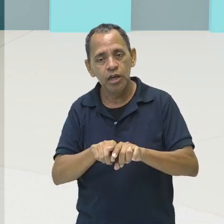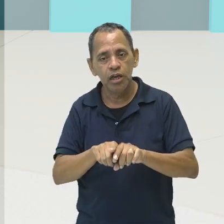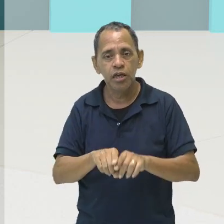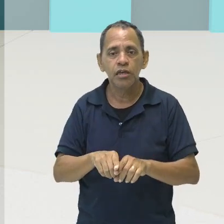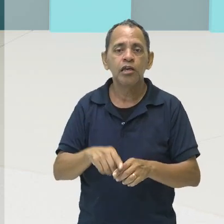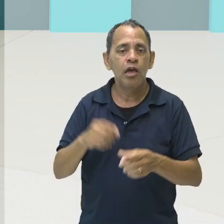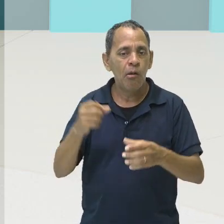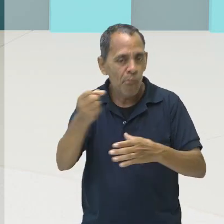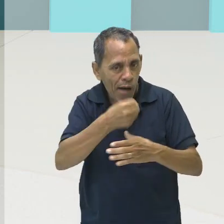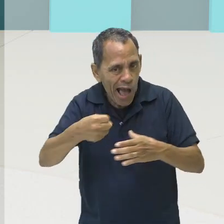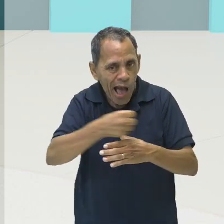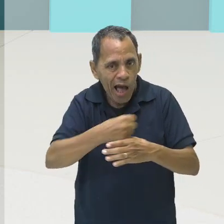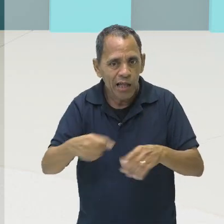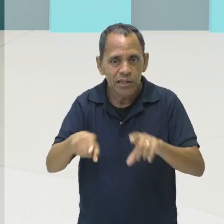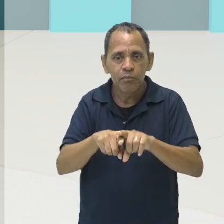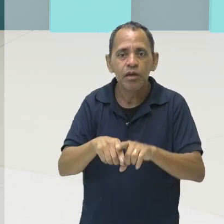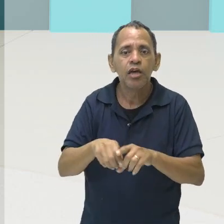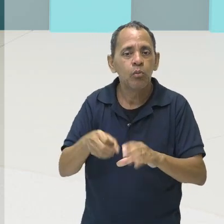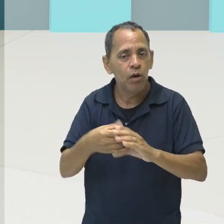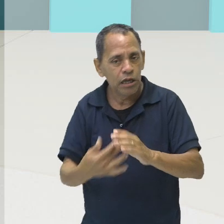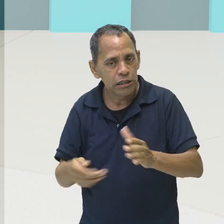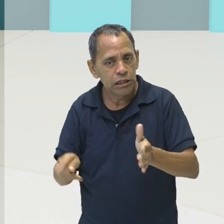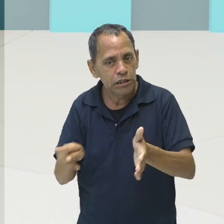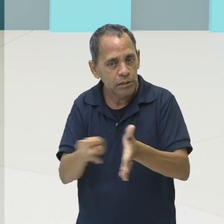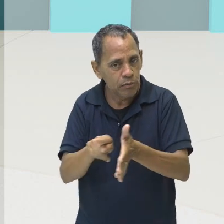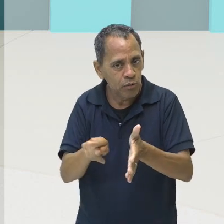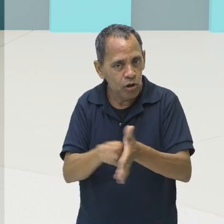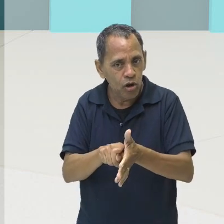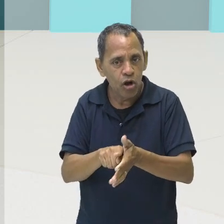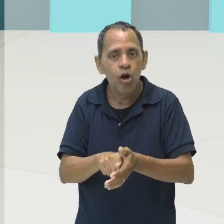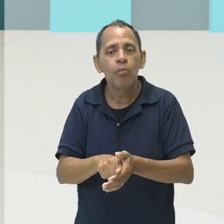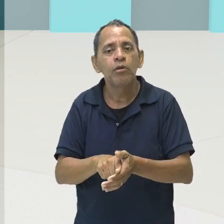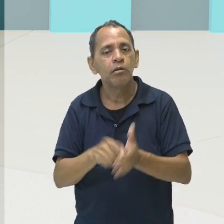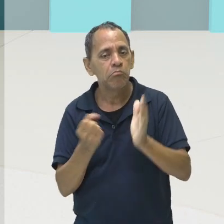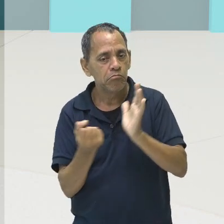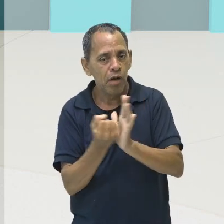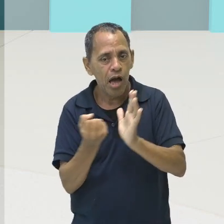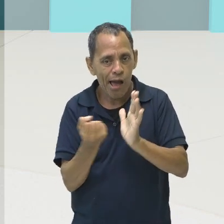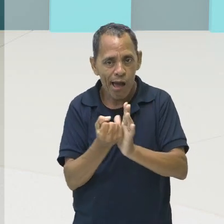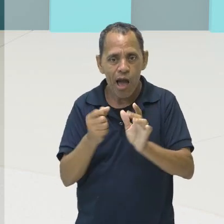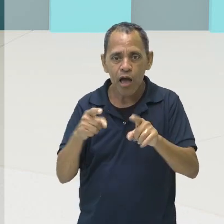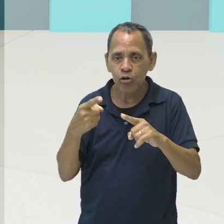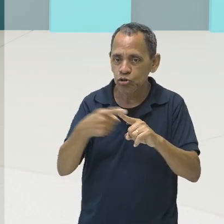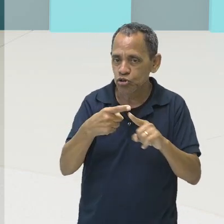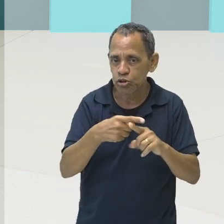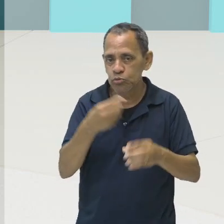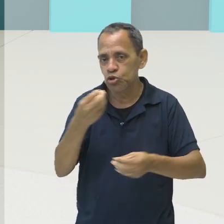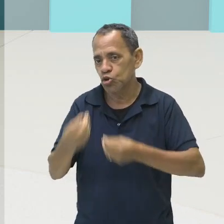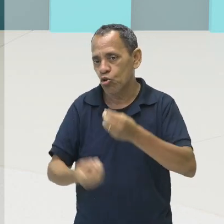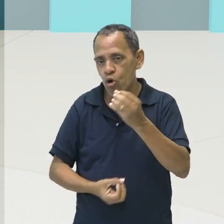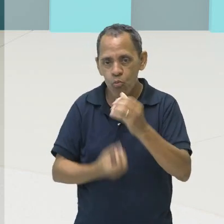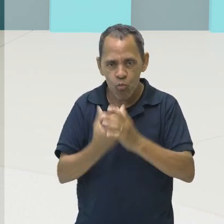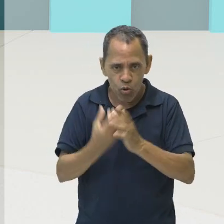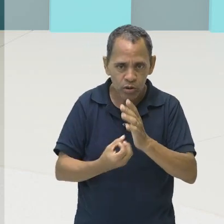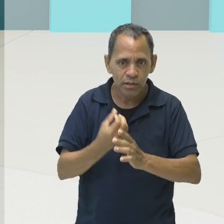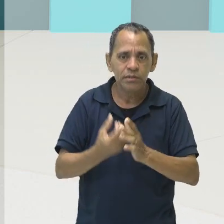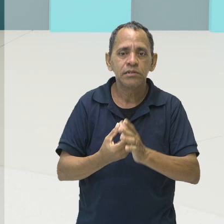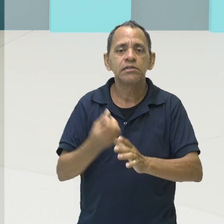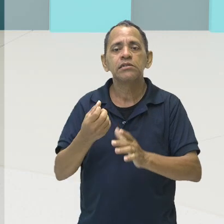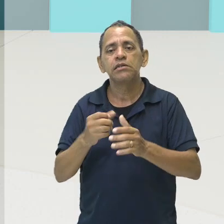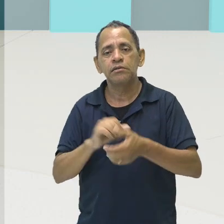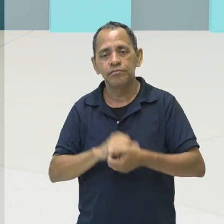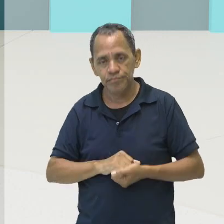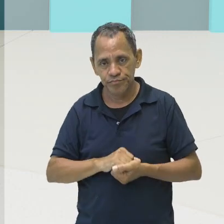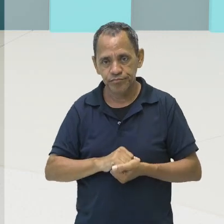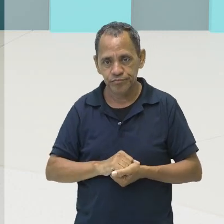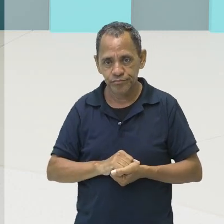característica marcante desse tipo de texto, das receitas, né? De como produzir ali algo, como fazer algo, das